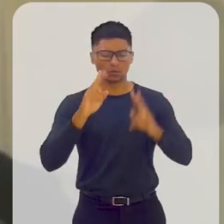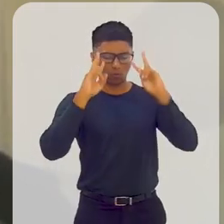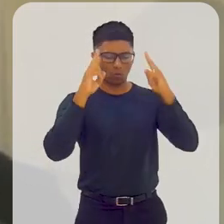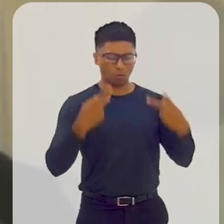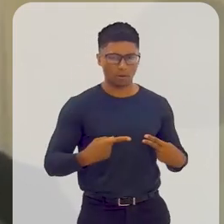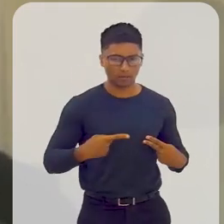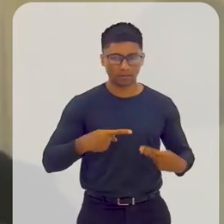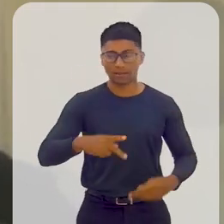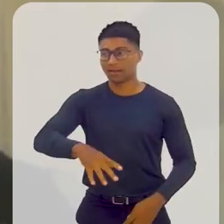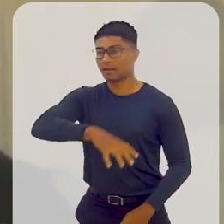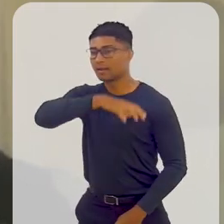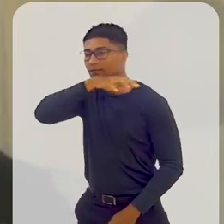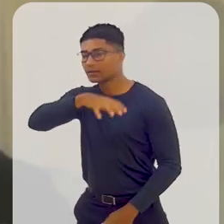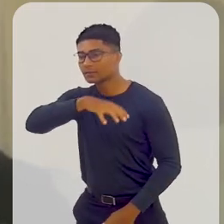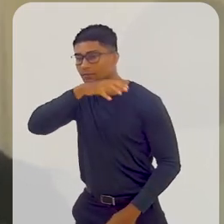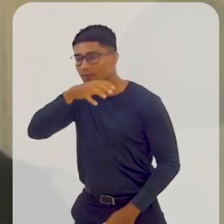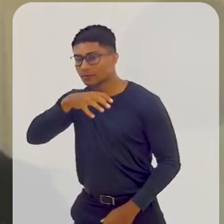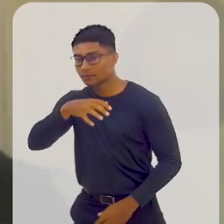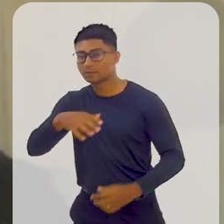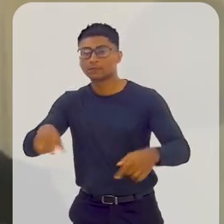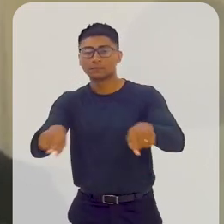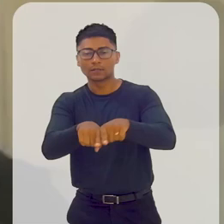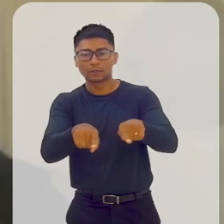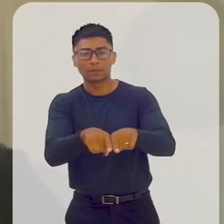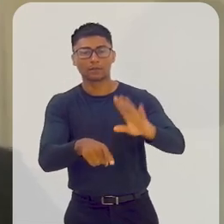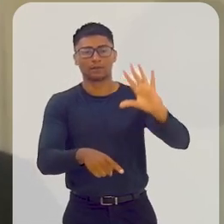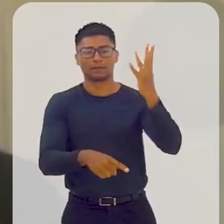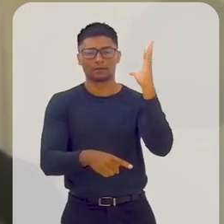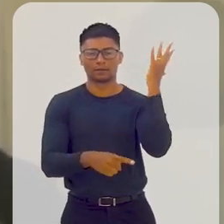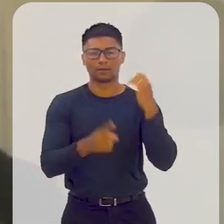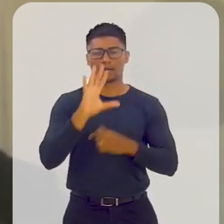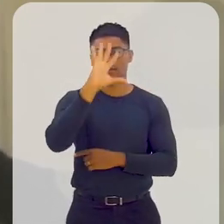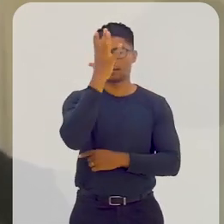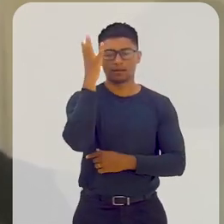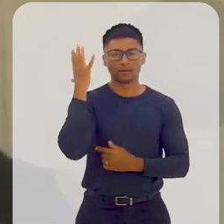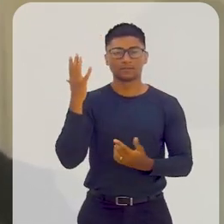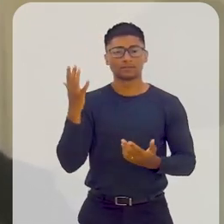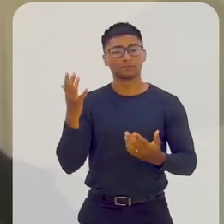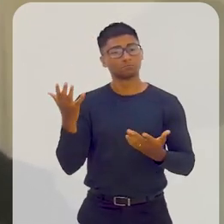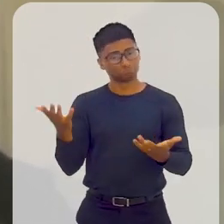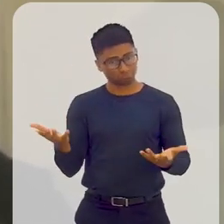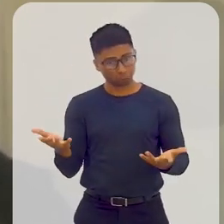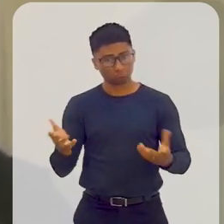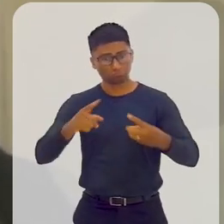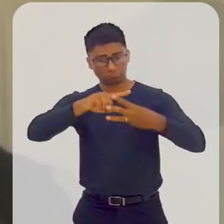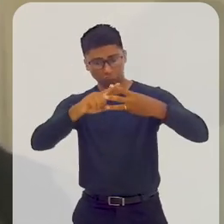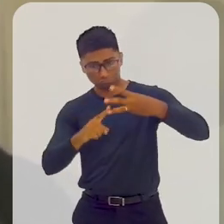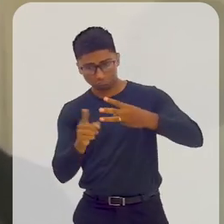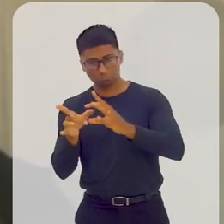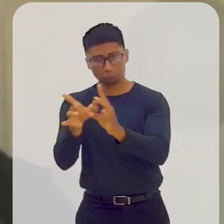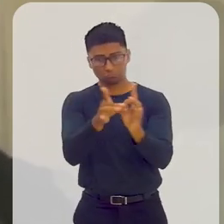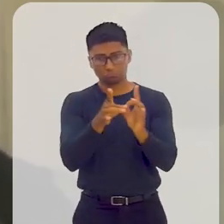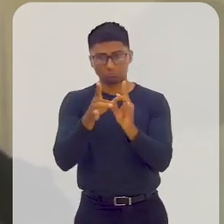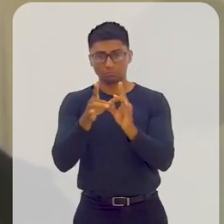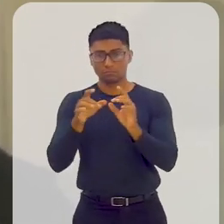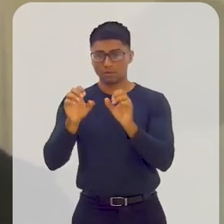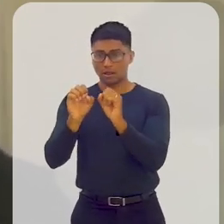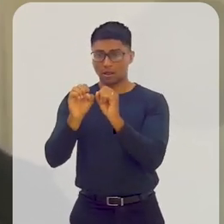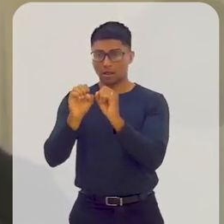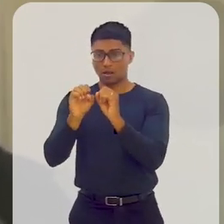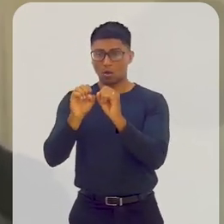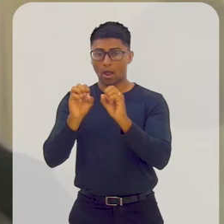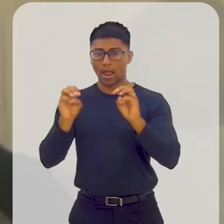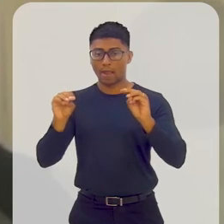humana, animal e do meio ambiente, né? Isso, inclusive, é preconizado pela